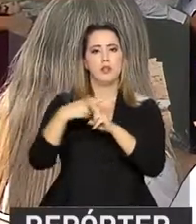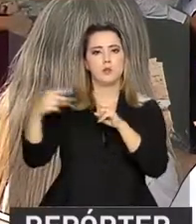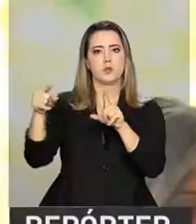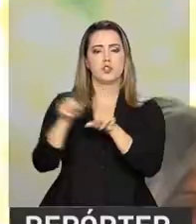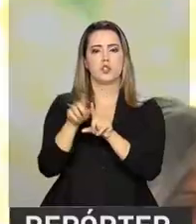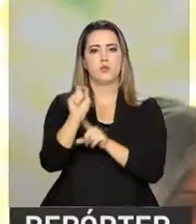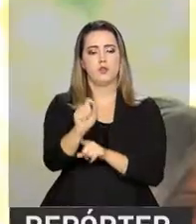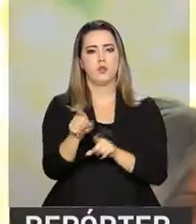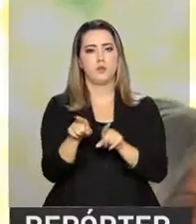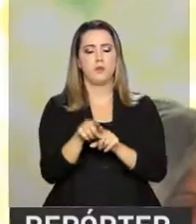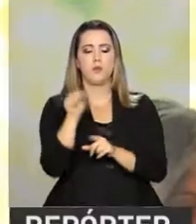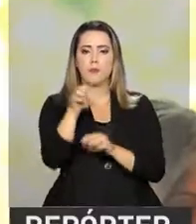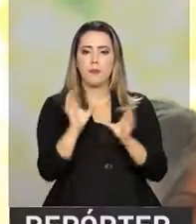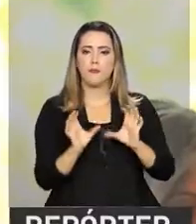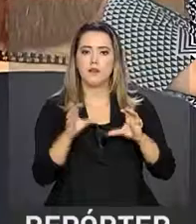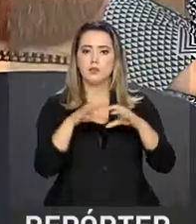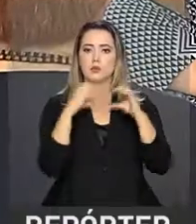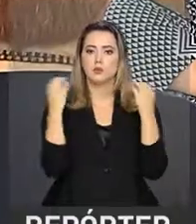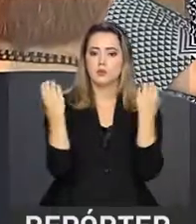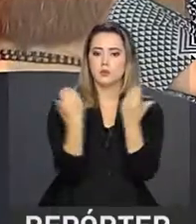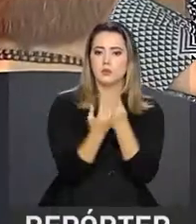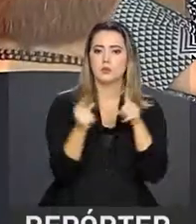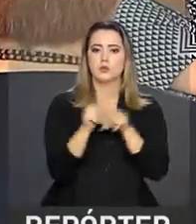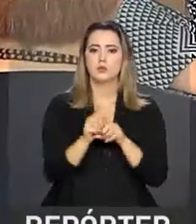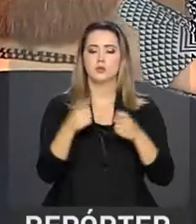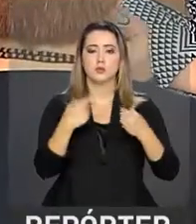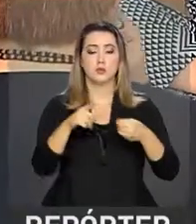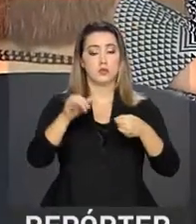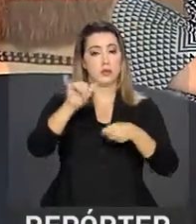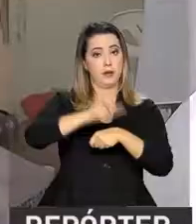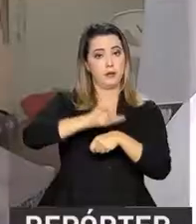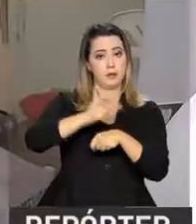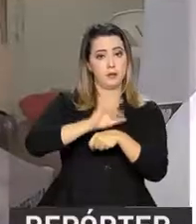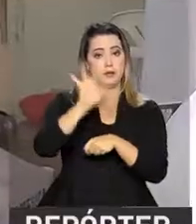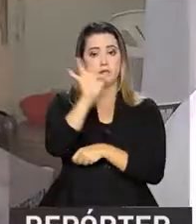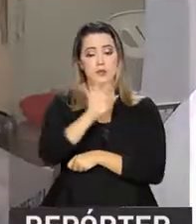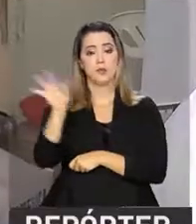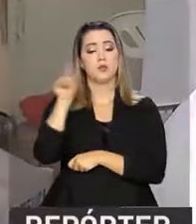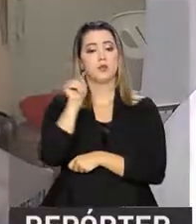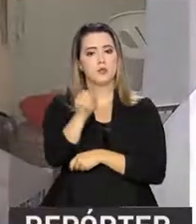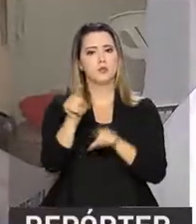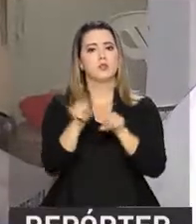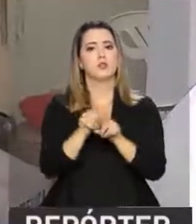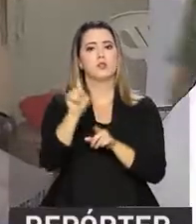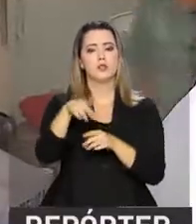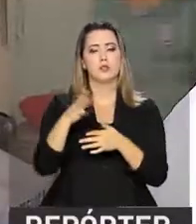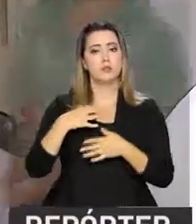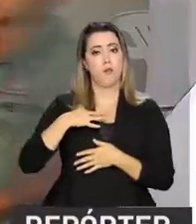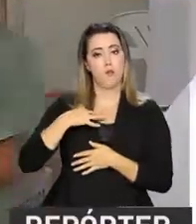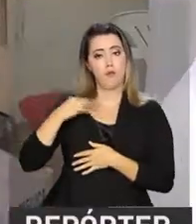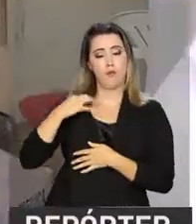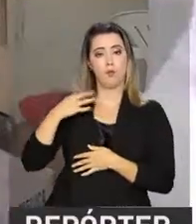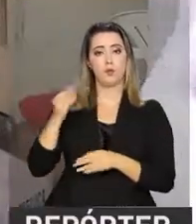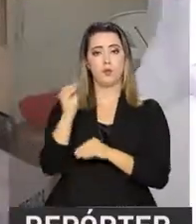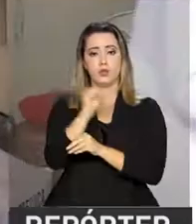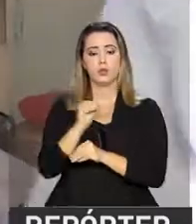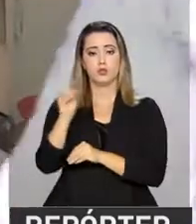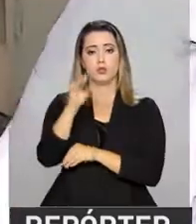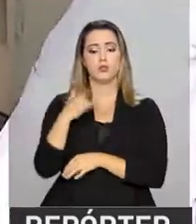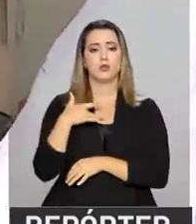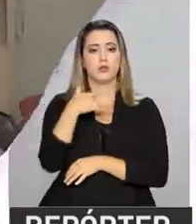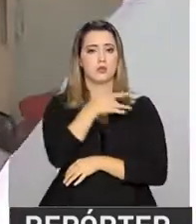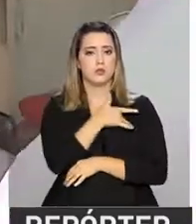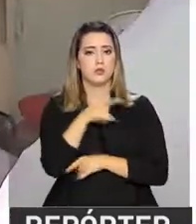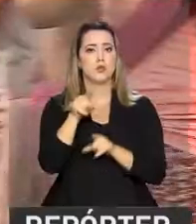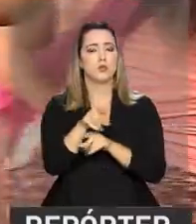pajés comunidade indígena localizada na capital federal eles são voluntários no mutirão de atendimento de saúde